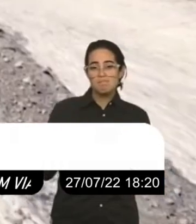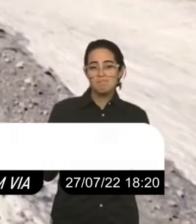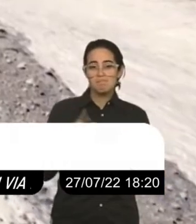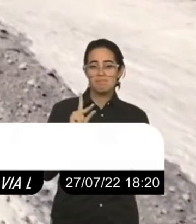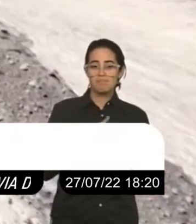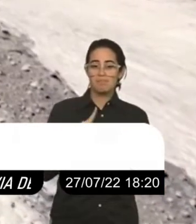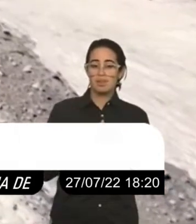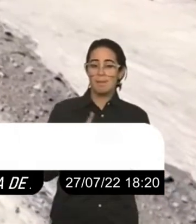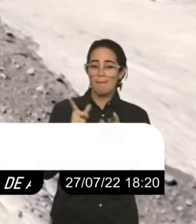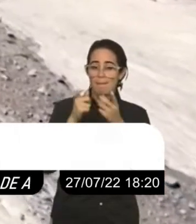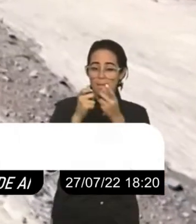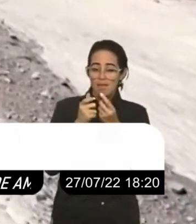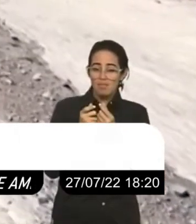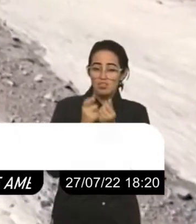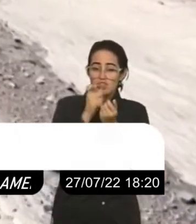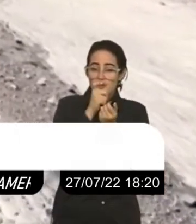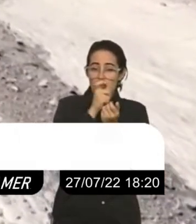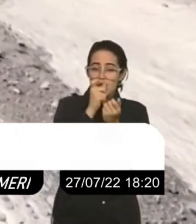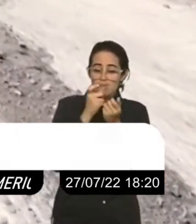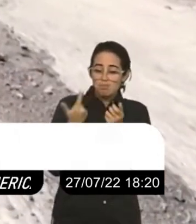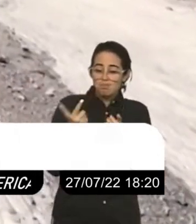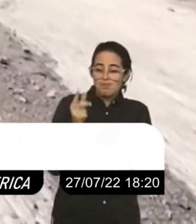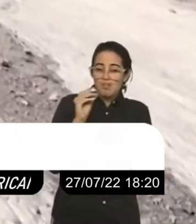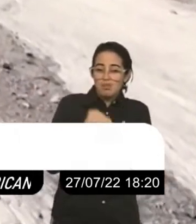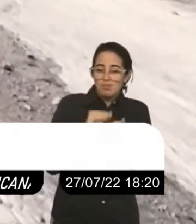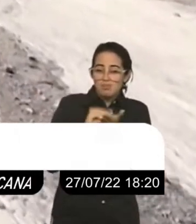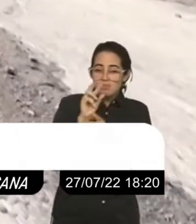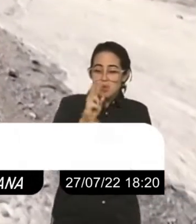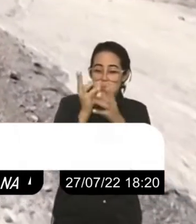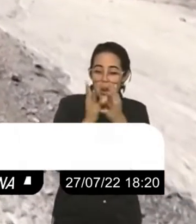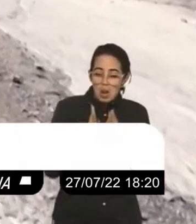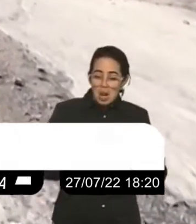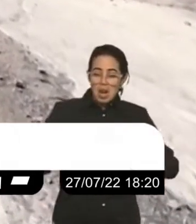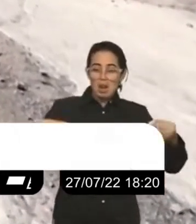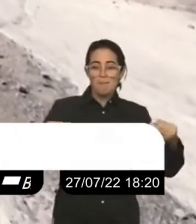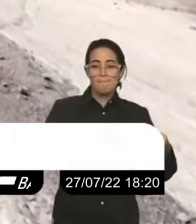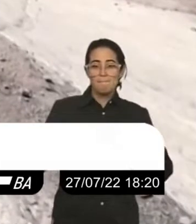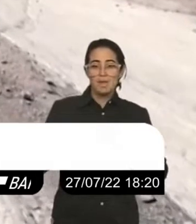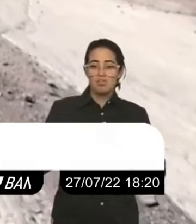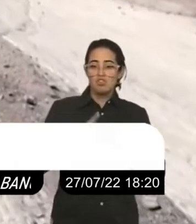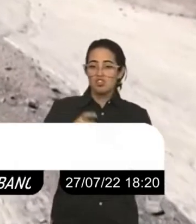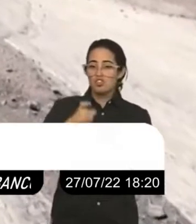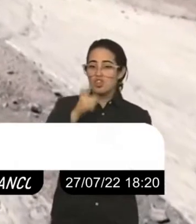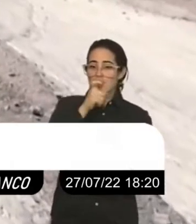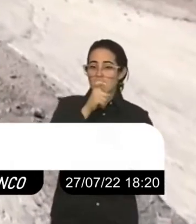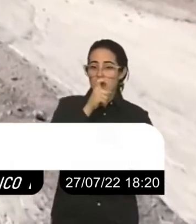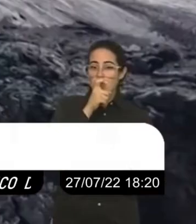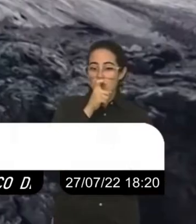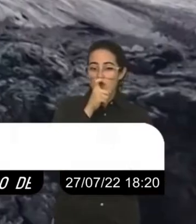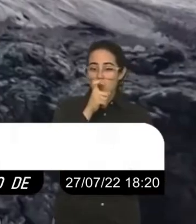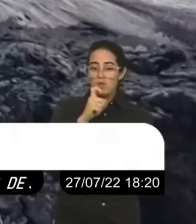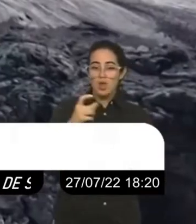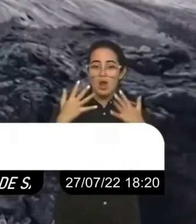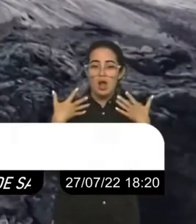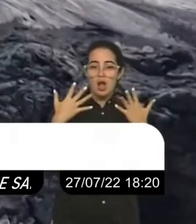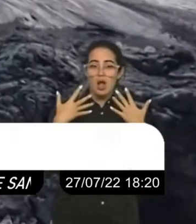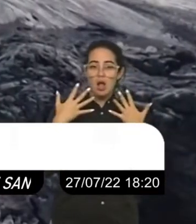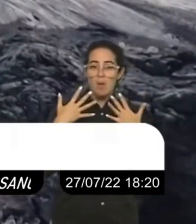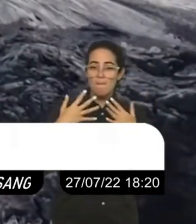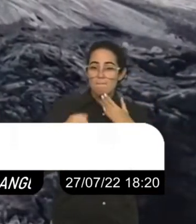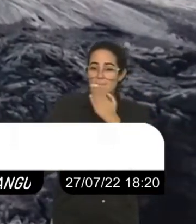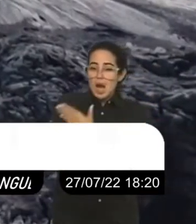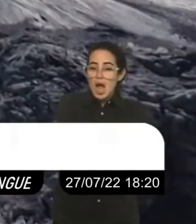Sem neve, a geleira perde proteção. Isso porque, além de repor o gelo perdido durante o verão, a cobertura